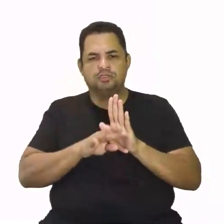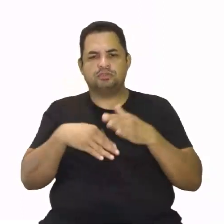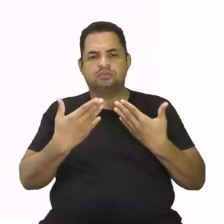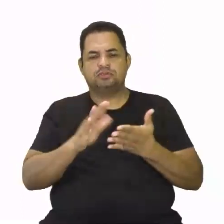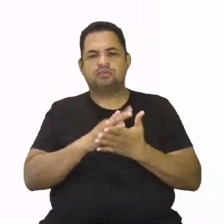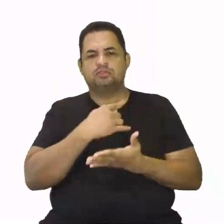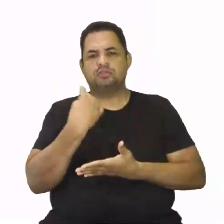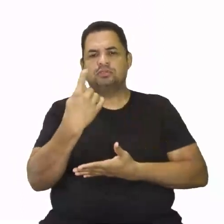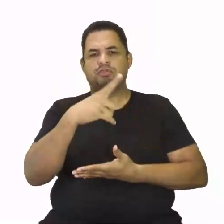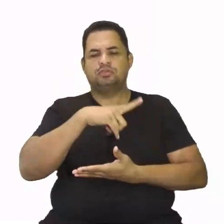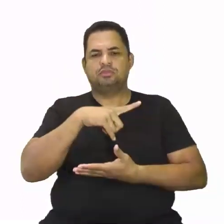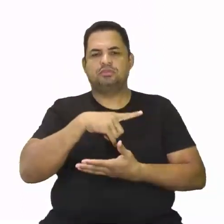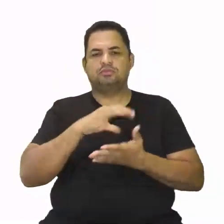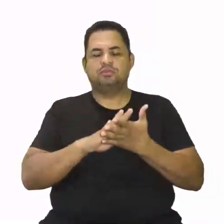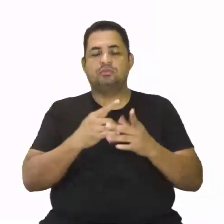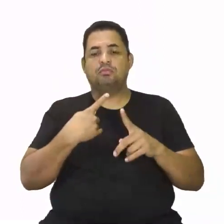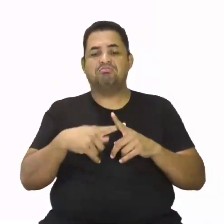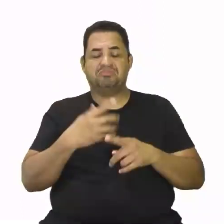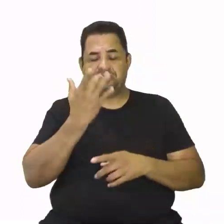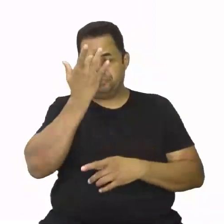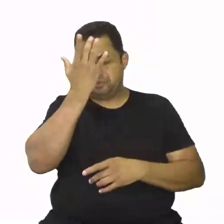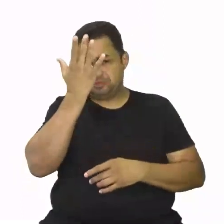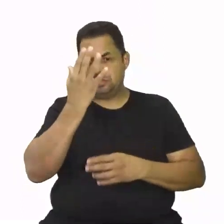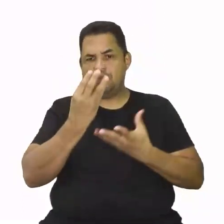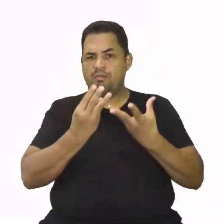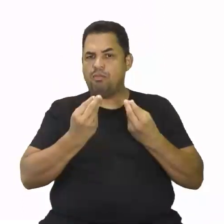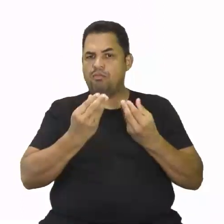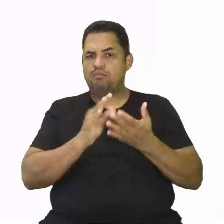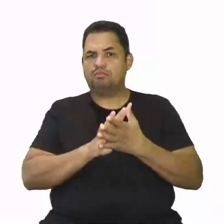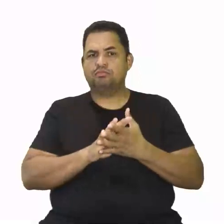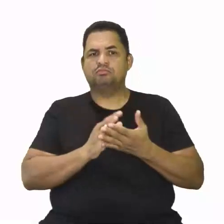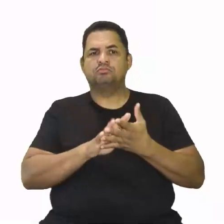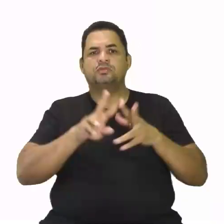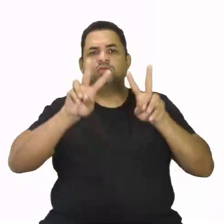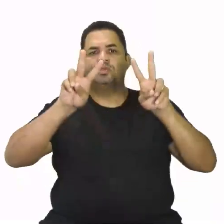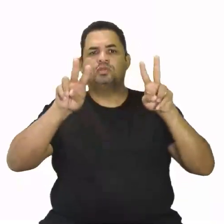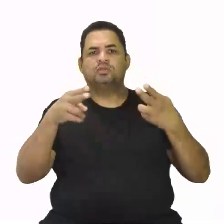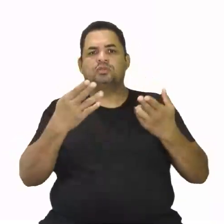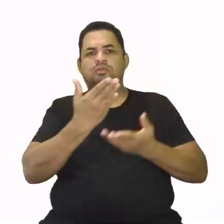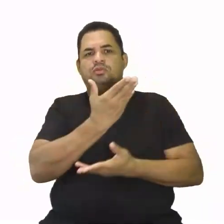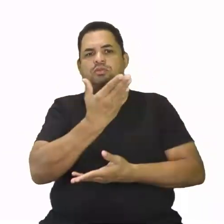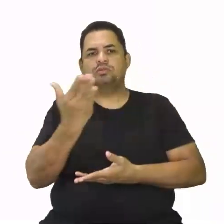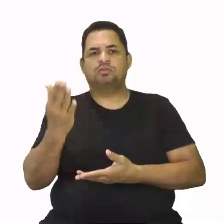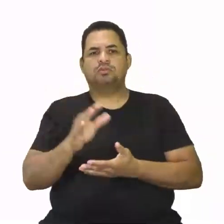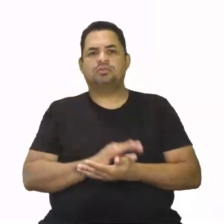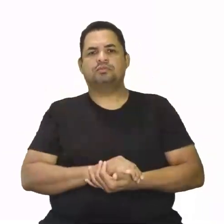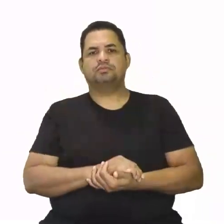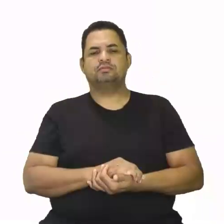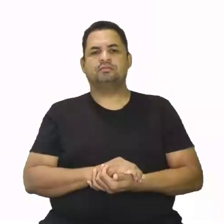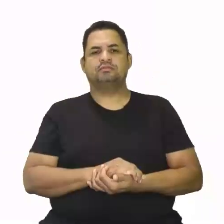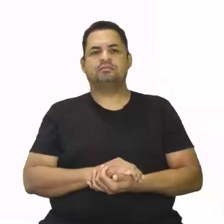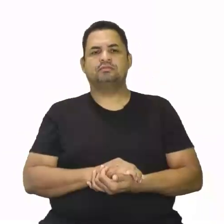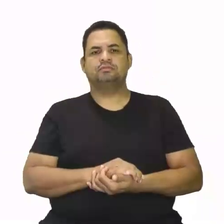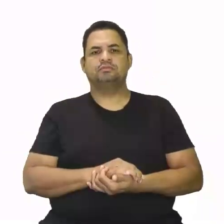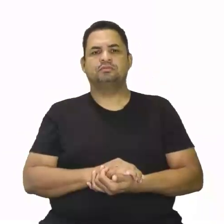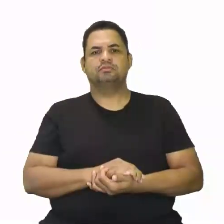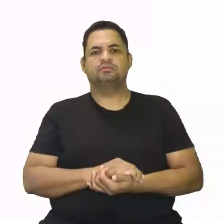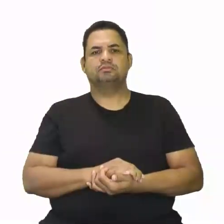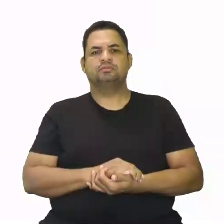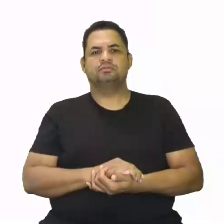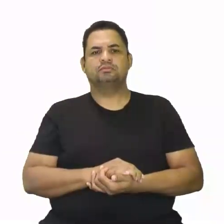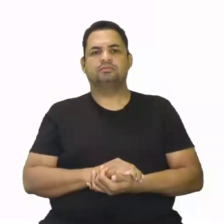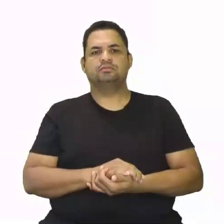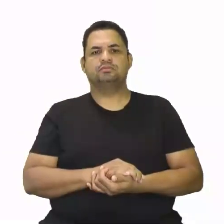vai facilitar bastante. O título do nosso texto é Como poner la